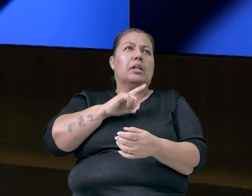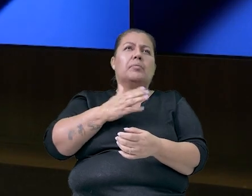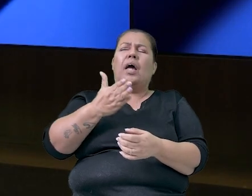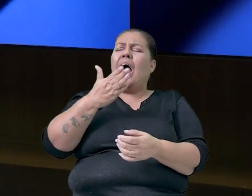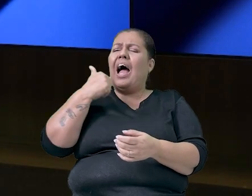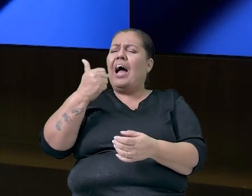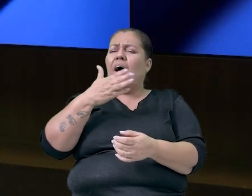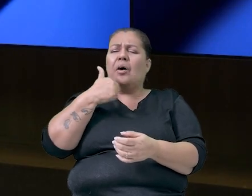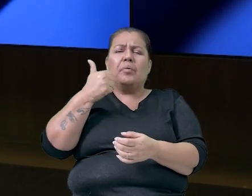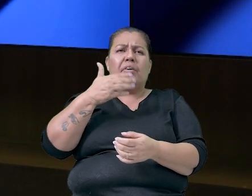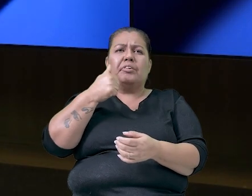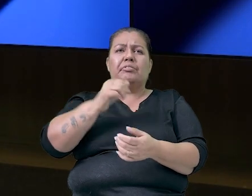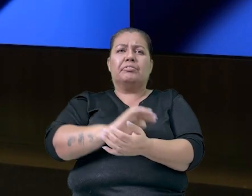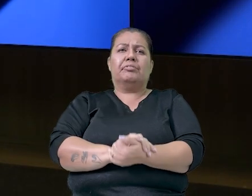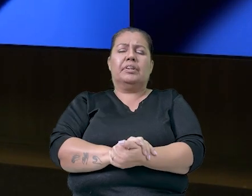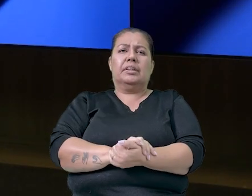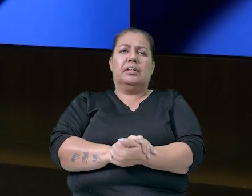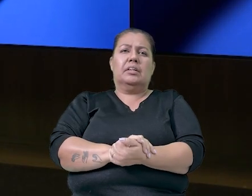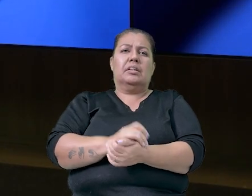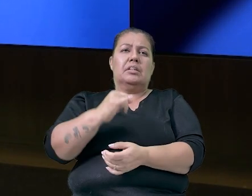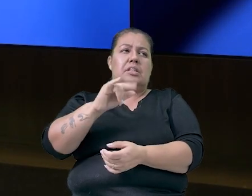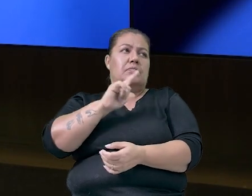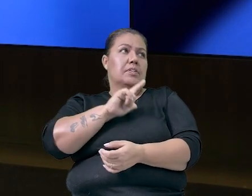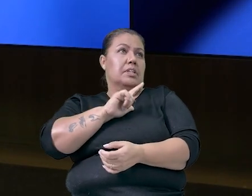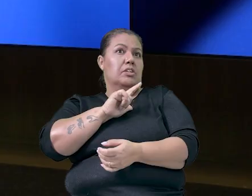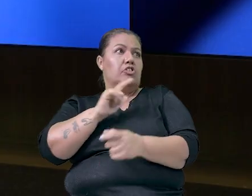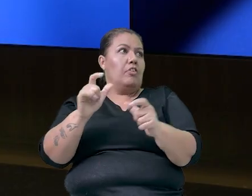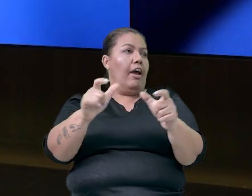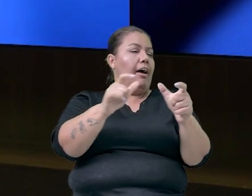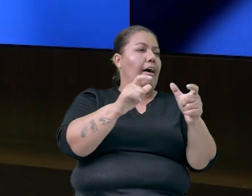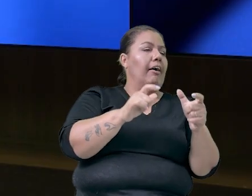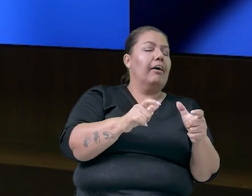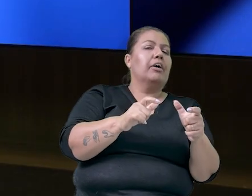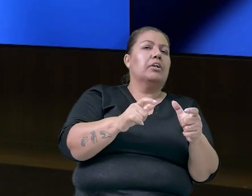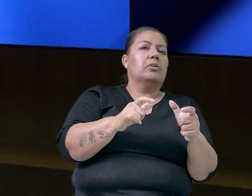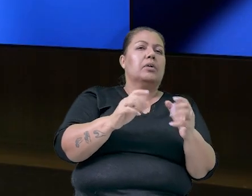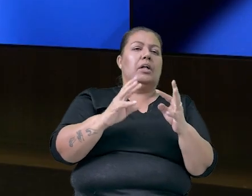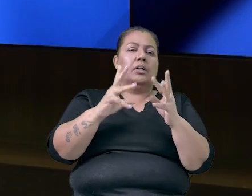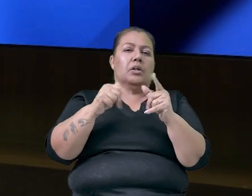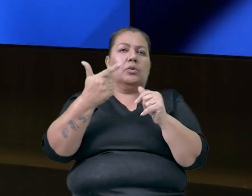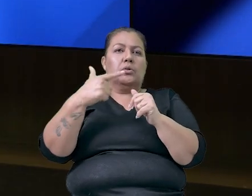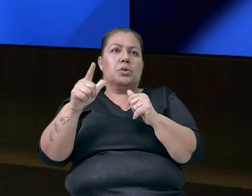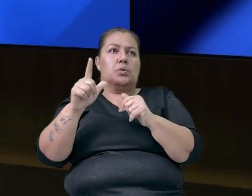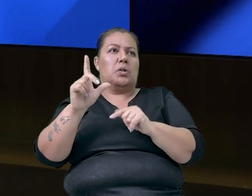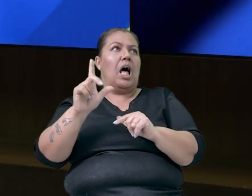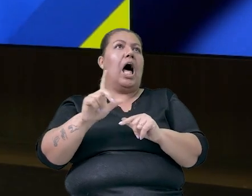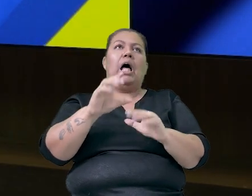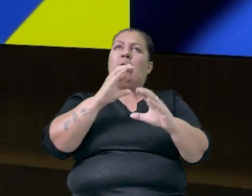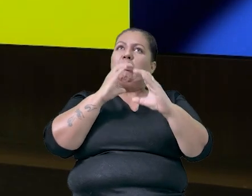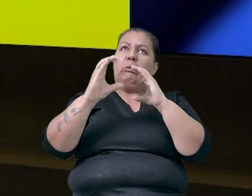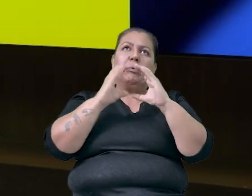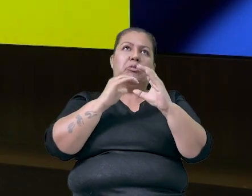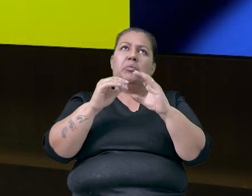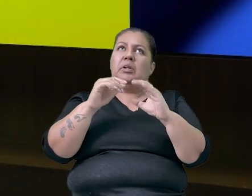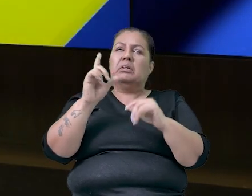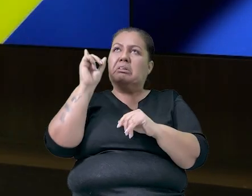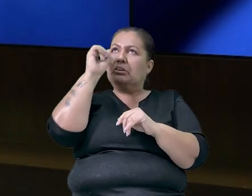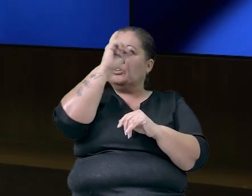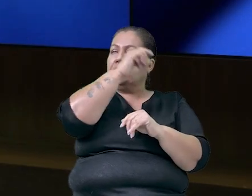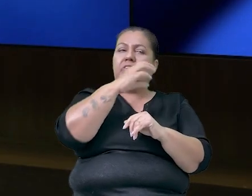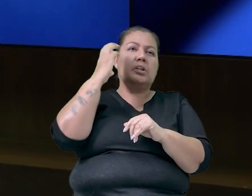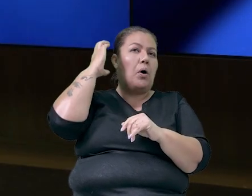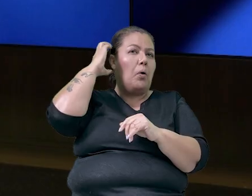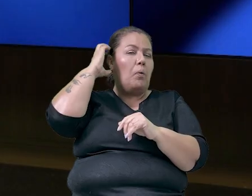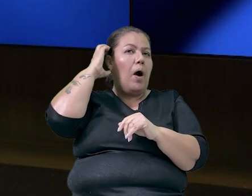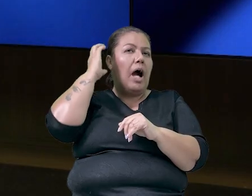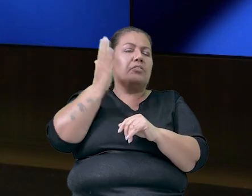muito grande. Se você estiver numa localidade que todos os outros meios de comunicação sejam difíceis, o rádio certamente